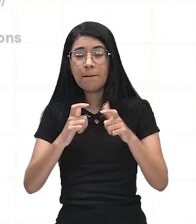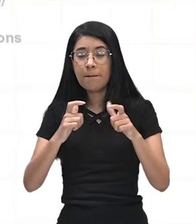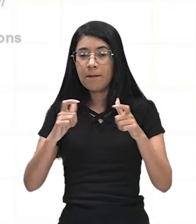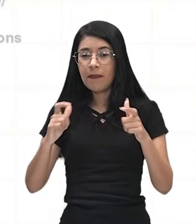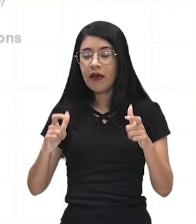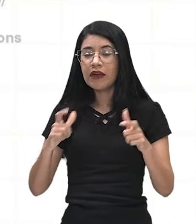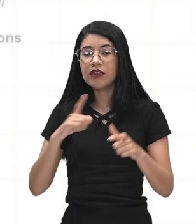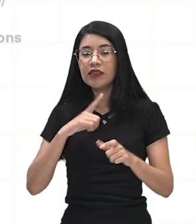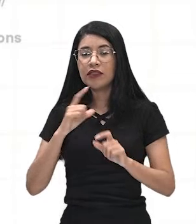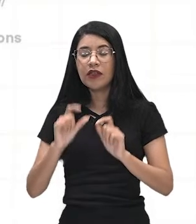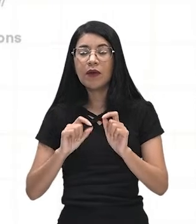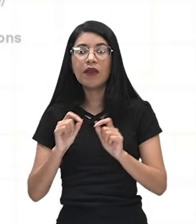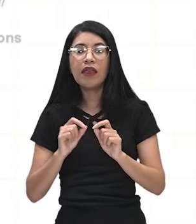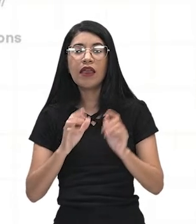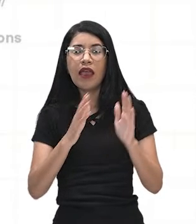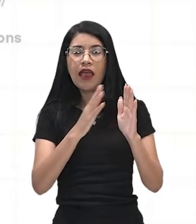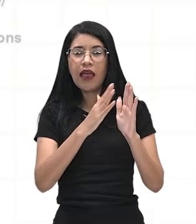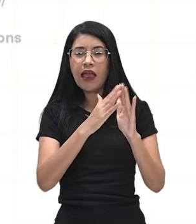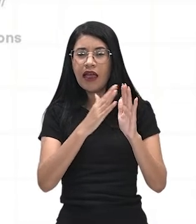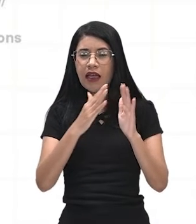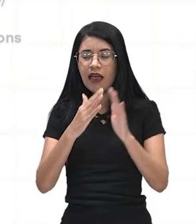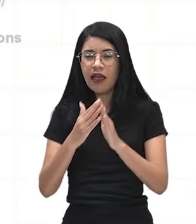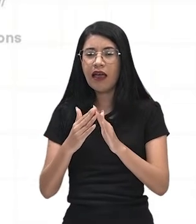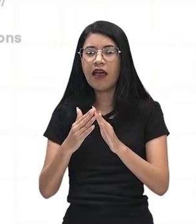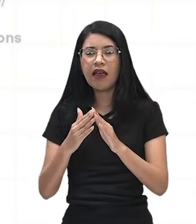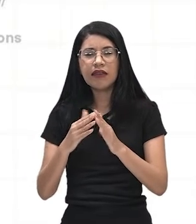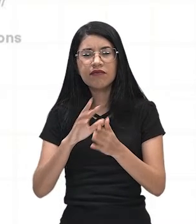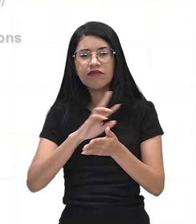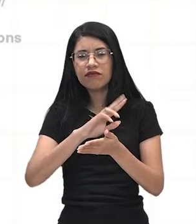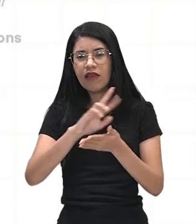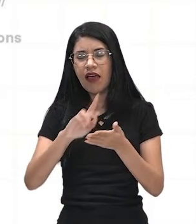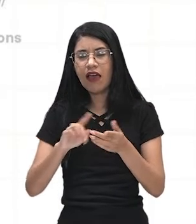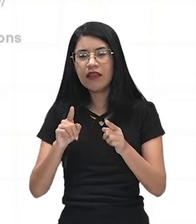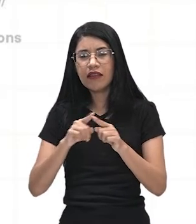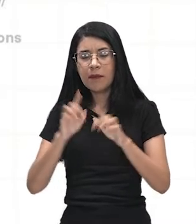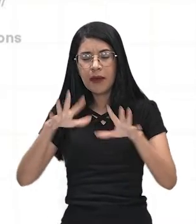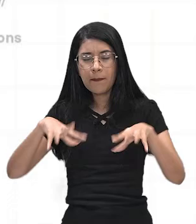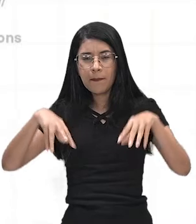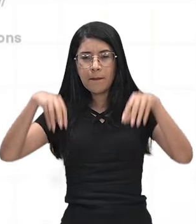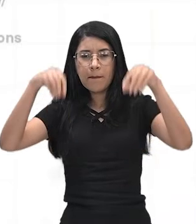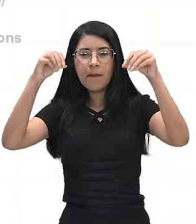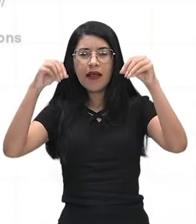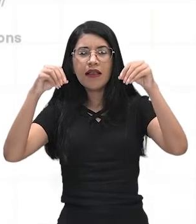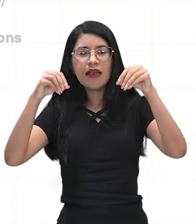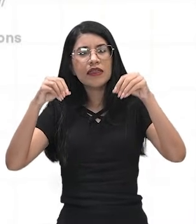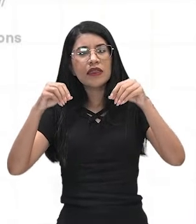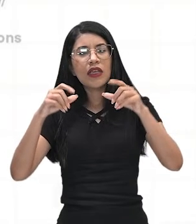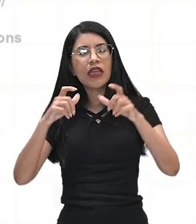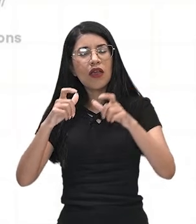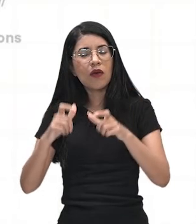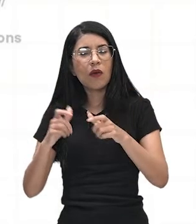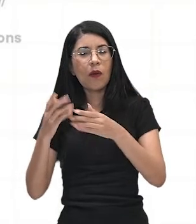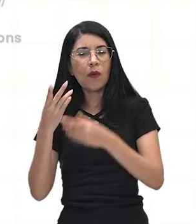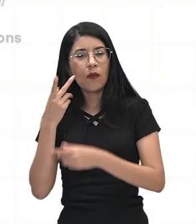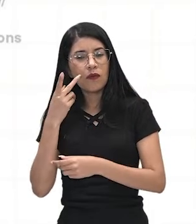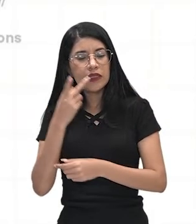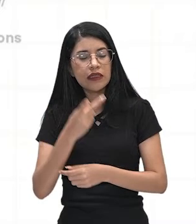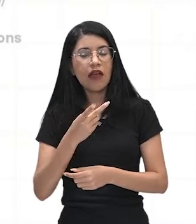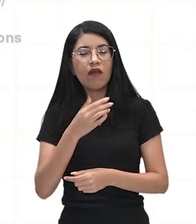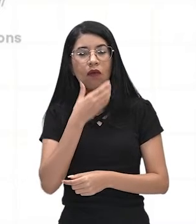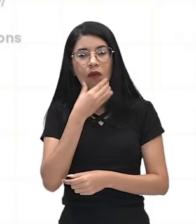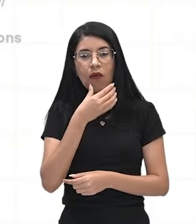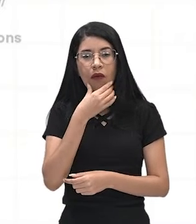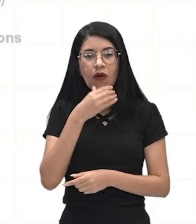delas possuíam propriedades, casas ou até mesmo palácios onde recebiam os homens proeminentes